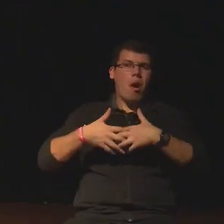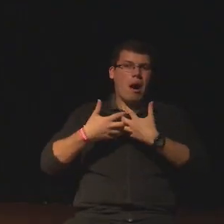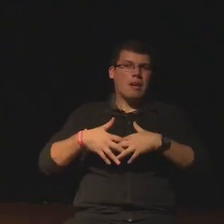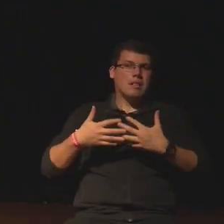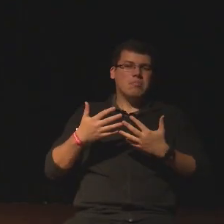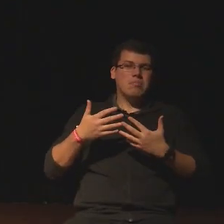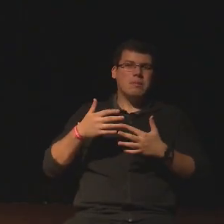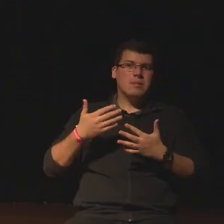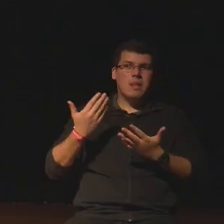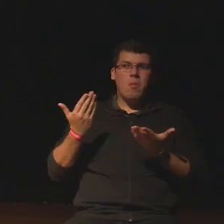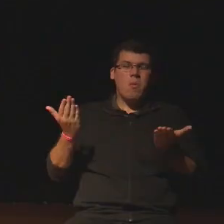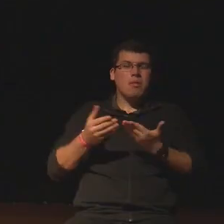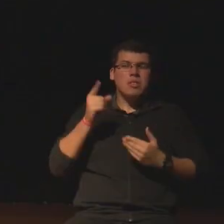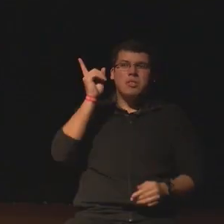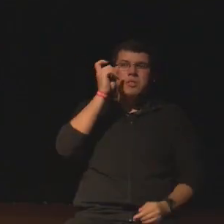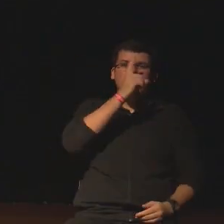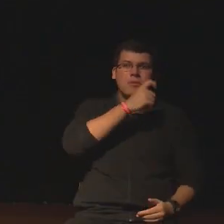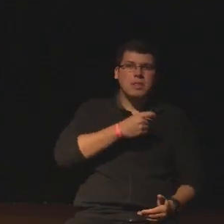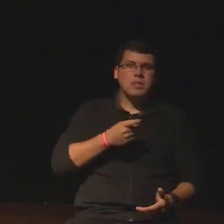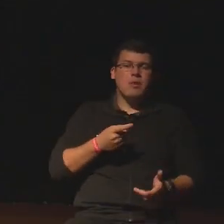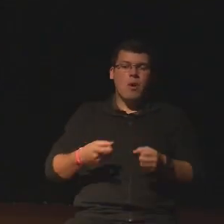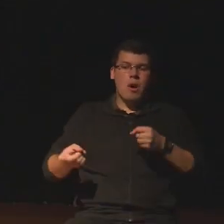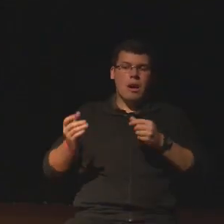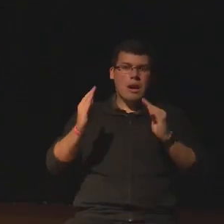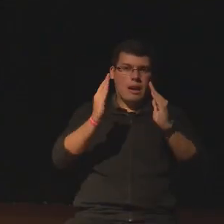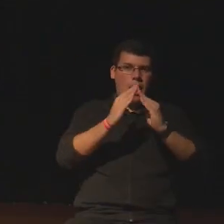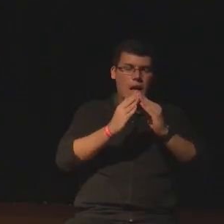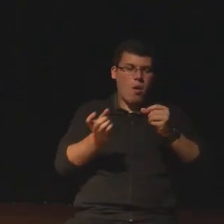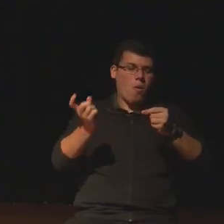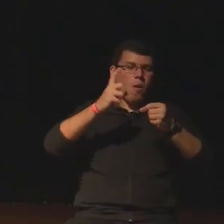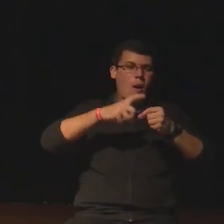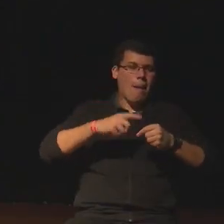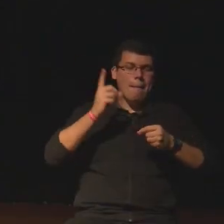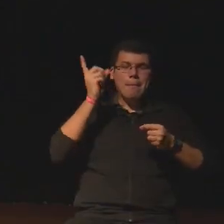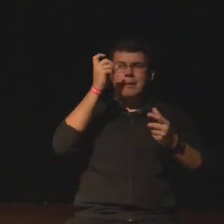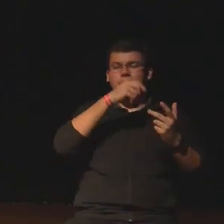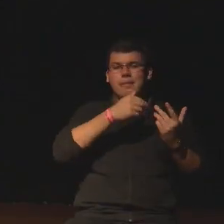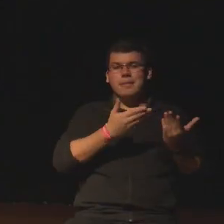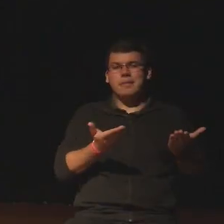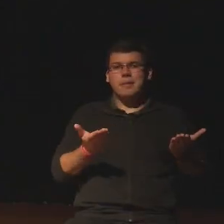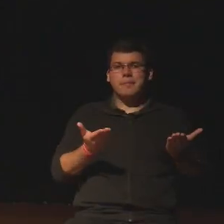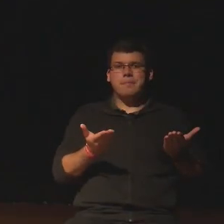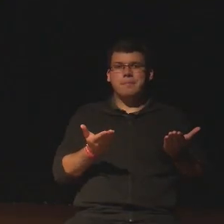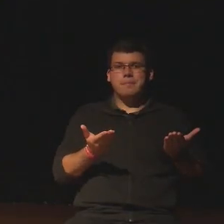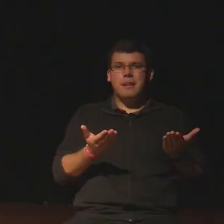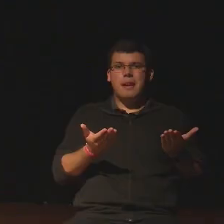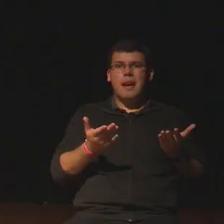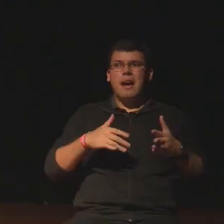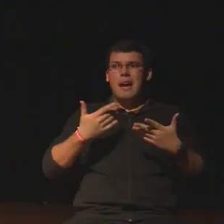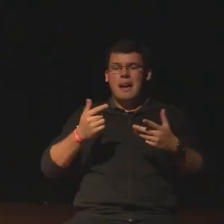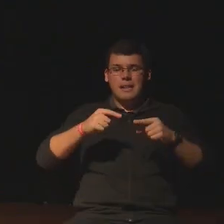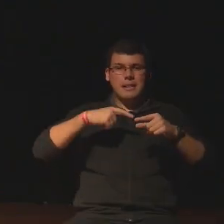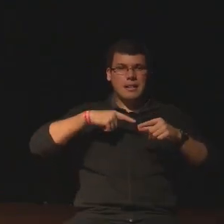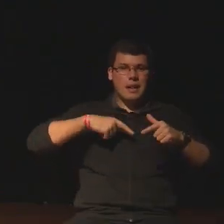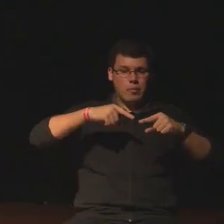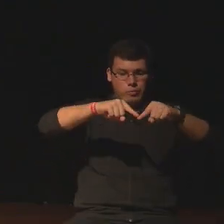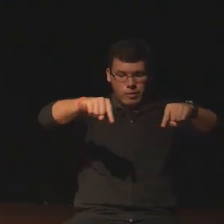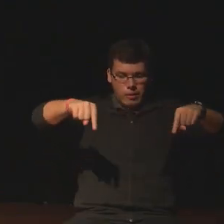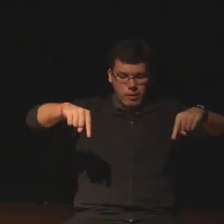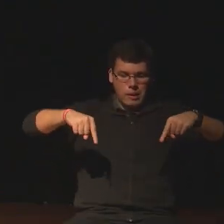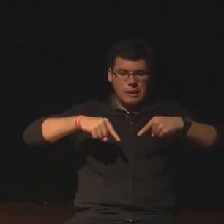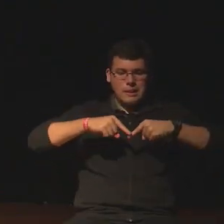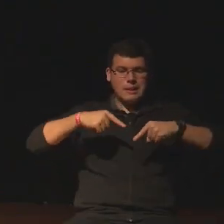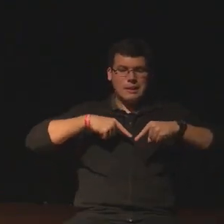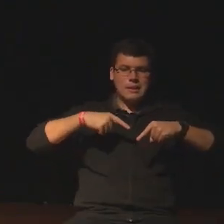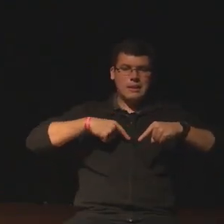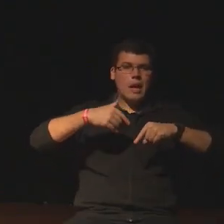bem difícil, né, chegar em casa. Aí você chega em casa, chega na rotatória, você tem uma rua descendo, outra vindo,